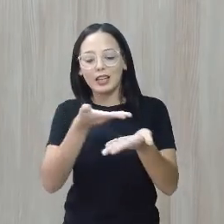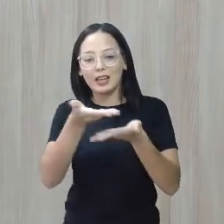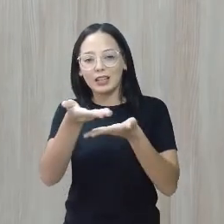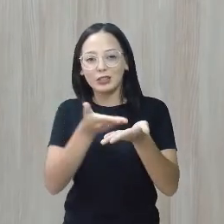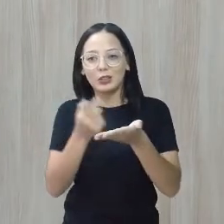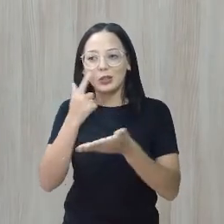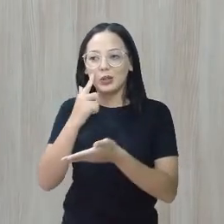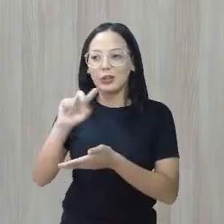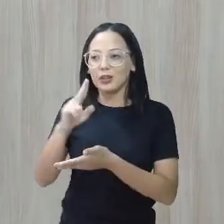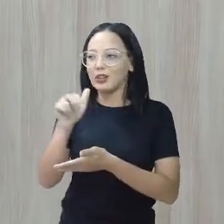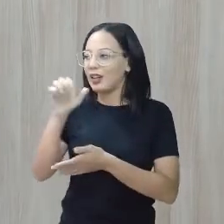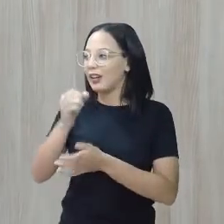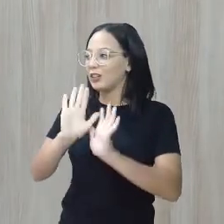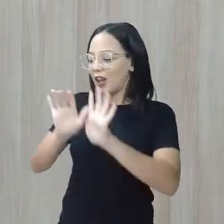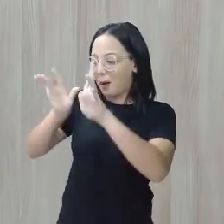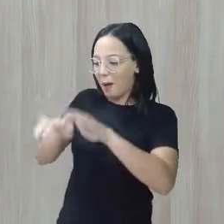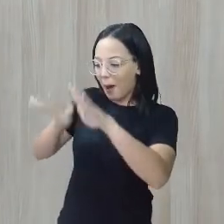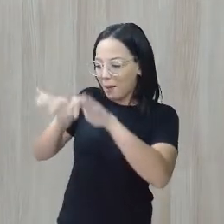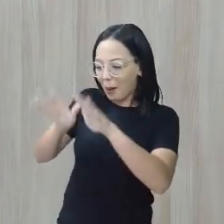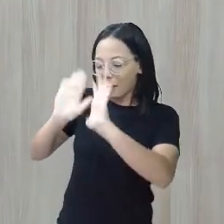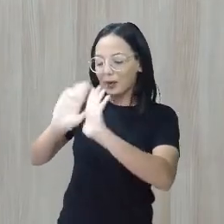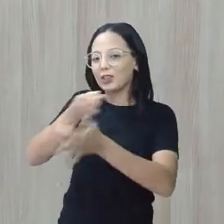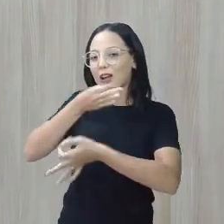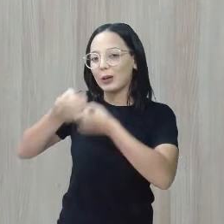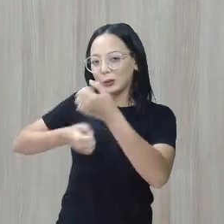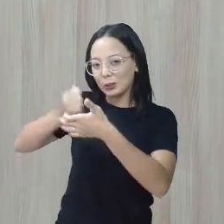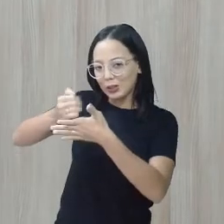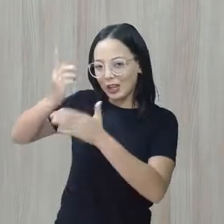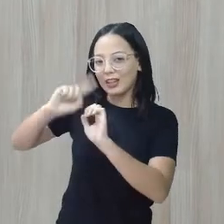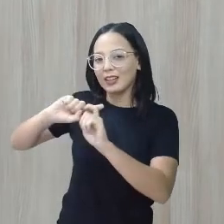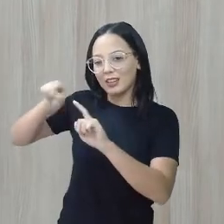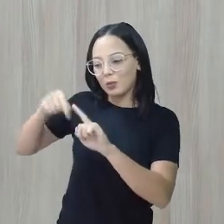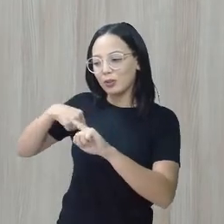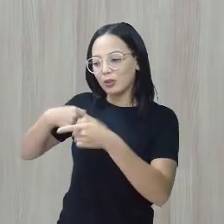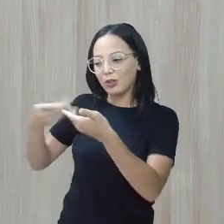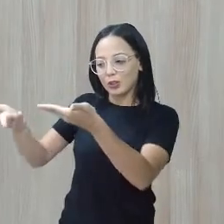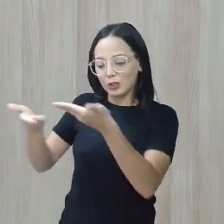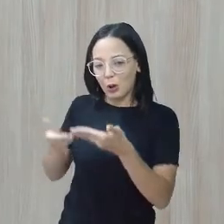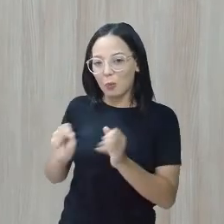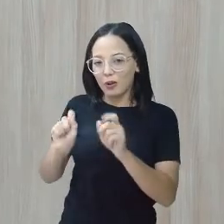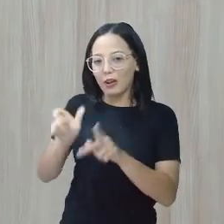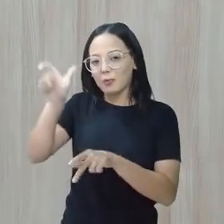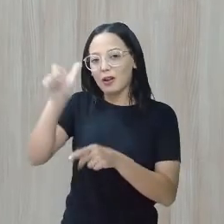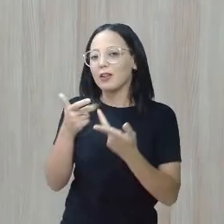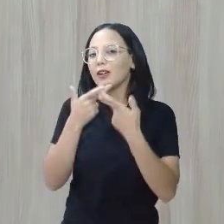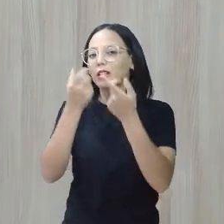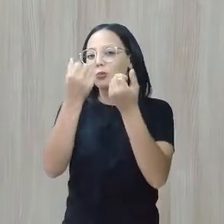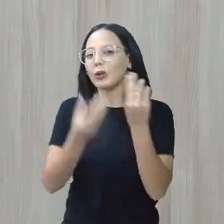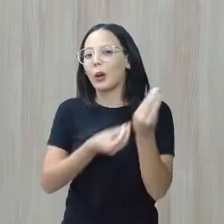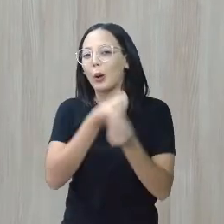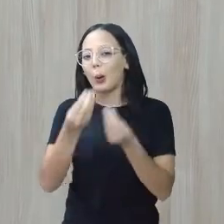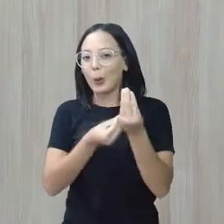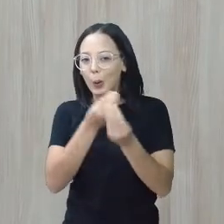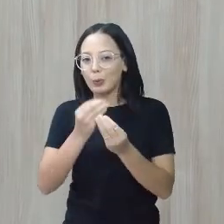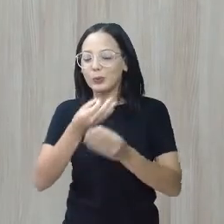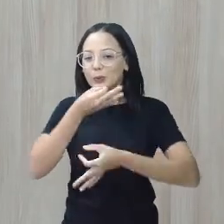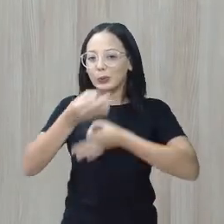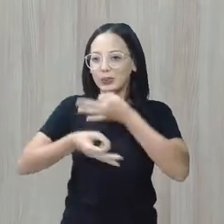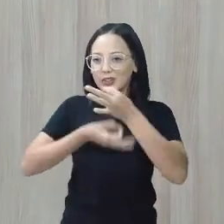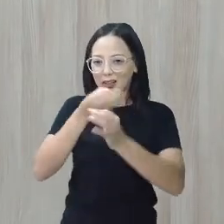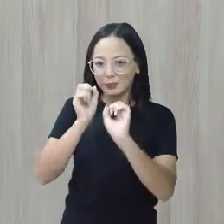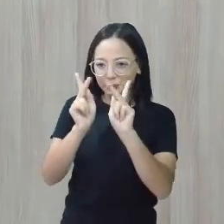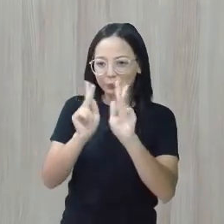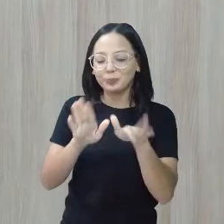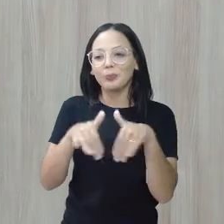teco, interagindo aqui no chat. Já já a gente chama para ele falar um pouquinho como é que tá ali a movimentação, tá?